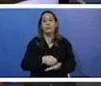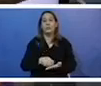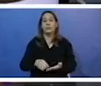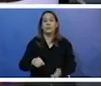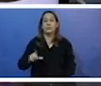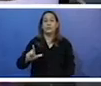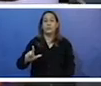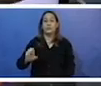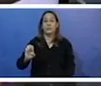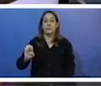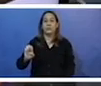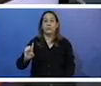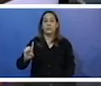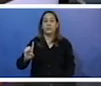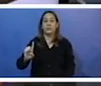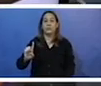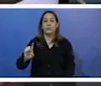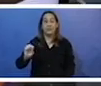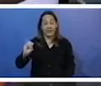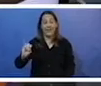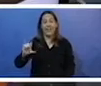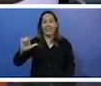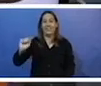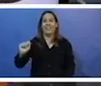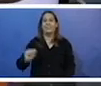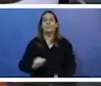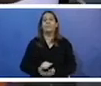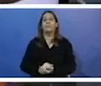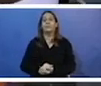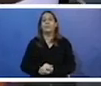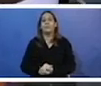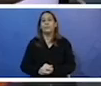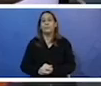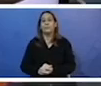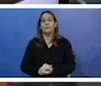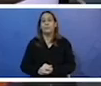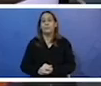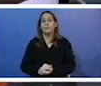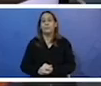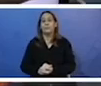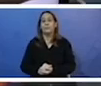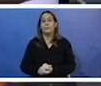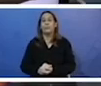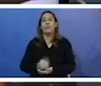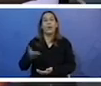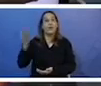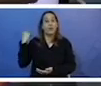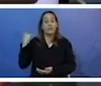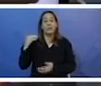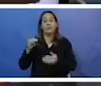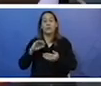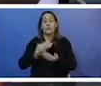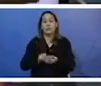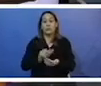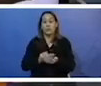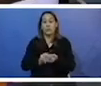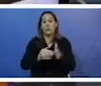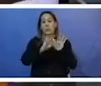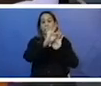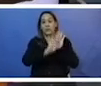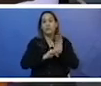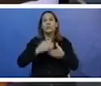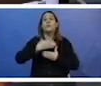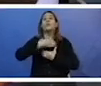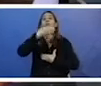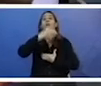vai ver uma xilogravura, que na aula passada a gente estudou o texto da girafa, que era um cordel, e agora hoje